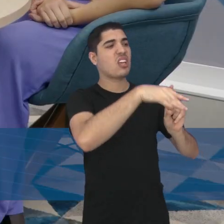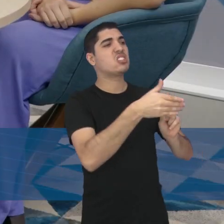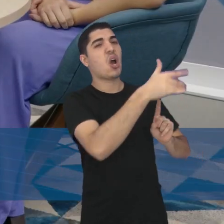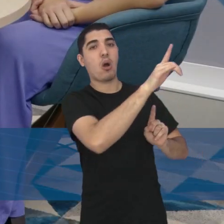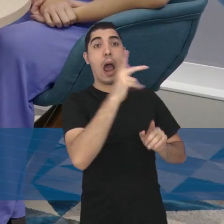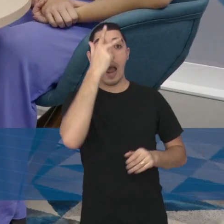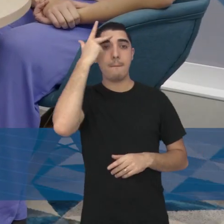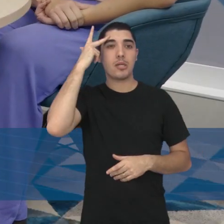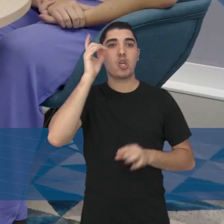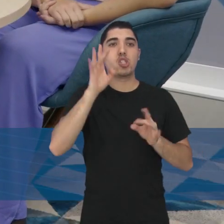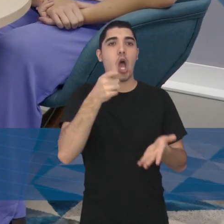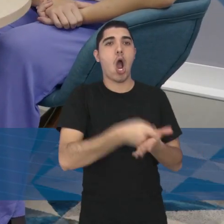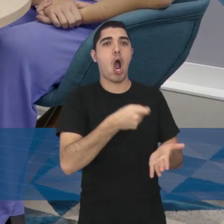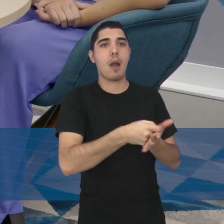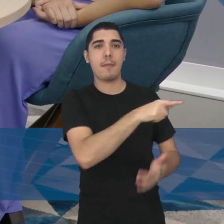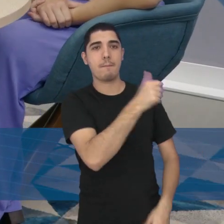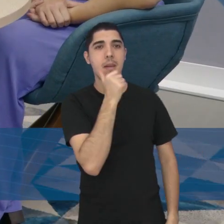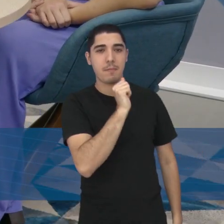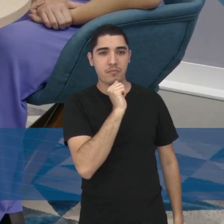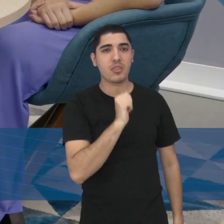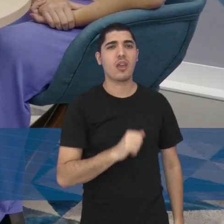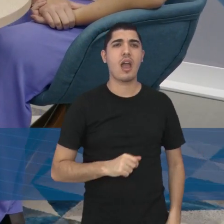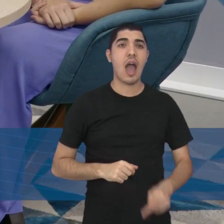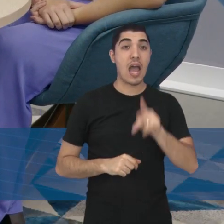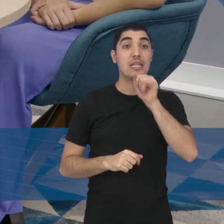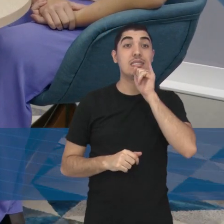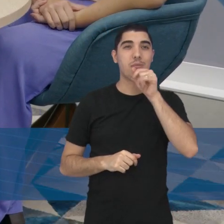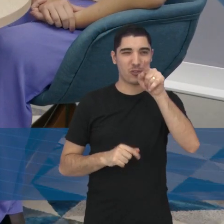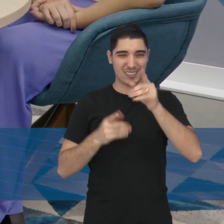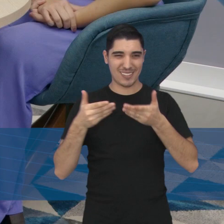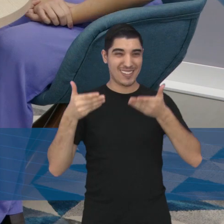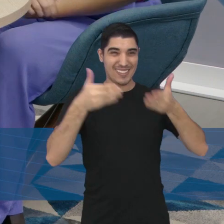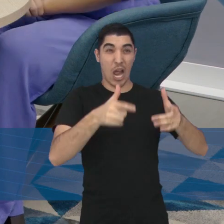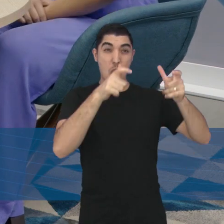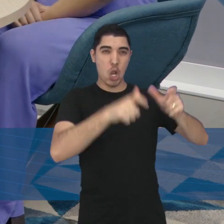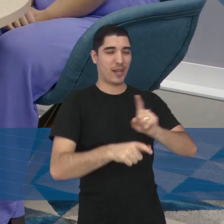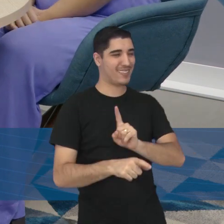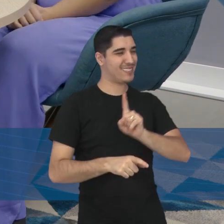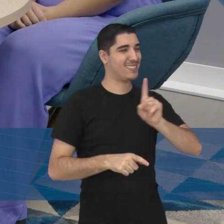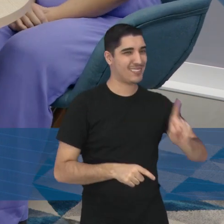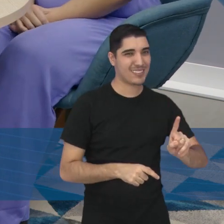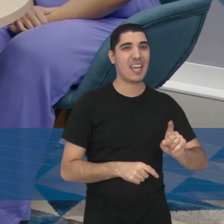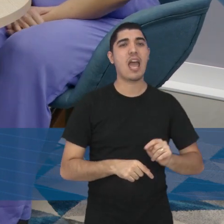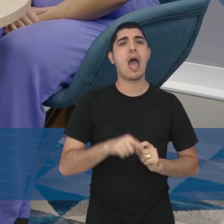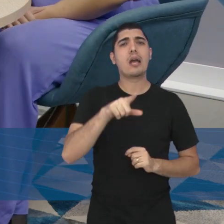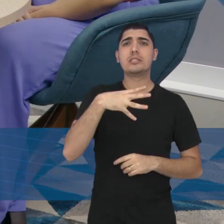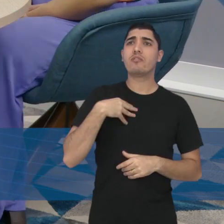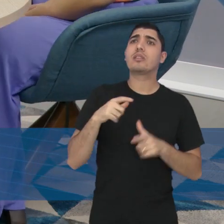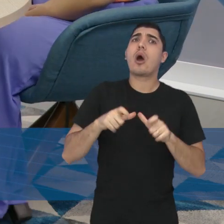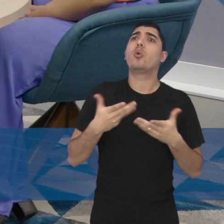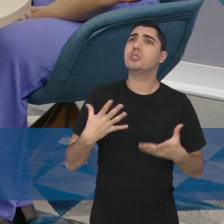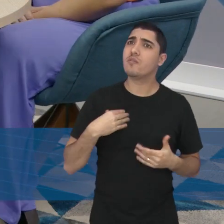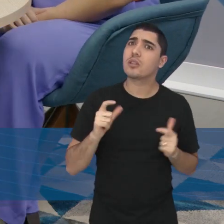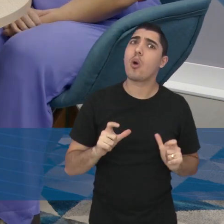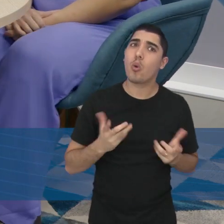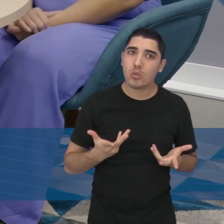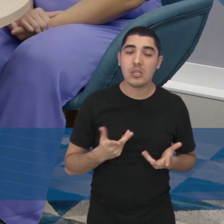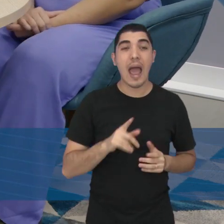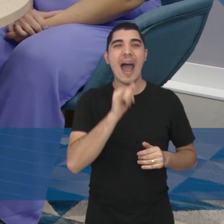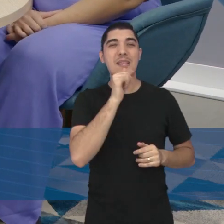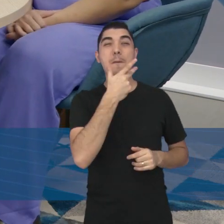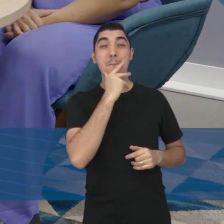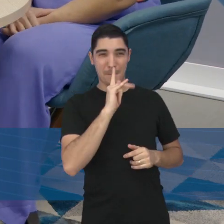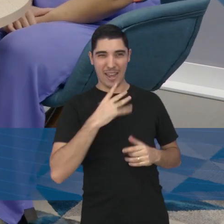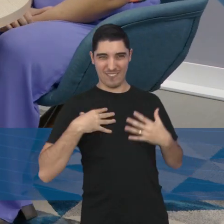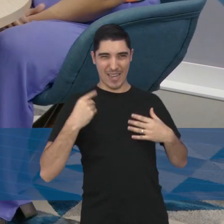mais cobrada. Quando você chega no lugar, alguém pergunta, com quem que você deixou seu filho? Eu não vejo perguntar para o pai, né? Com quem que você deixou seu filho? A mulher tem